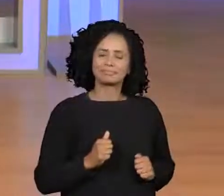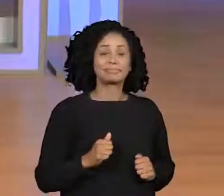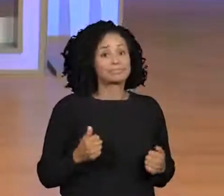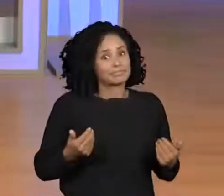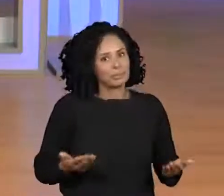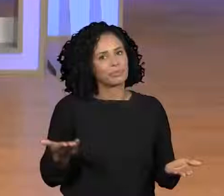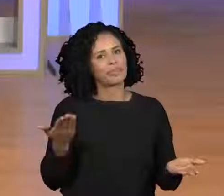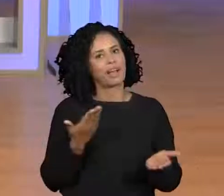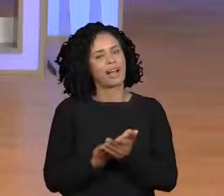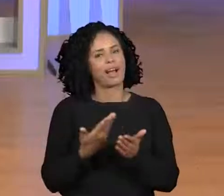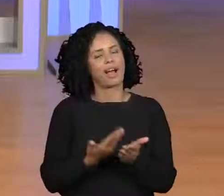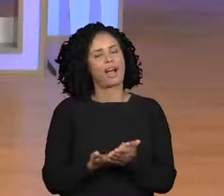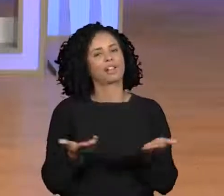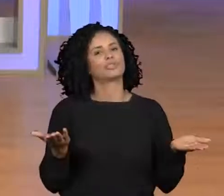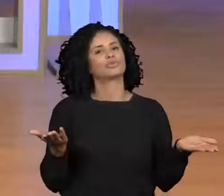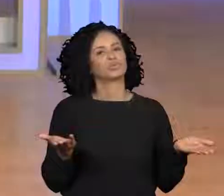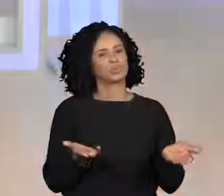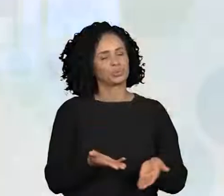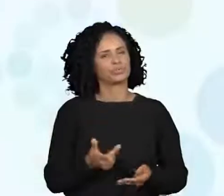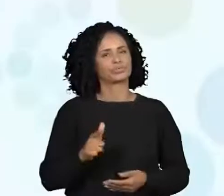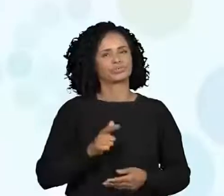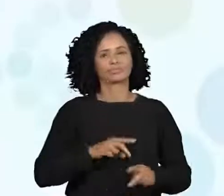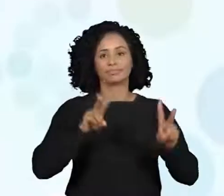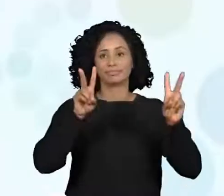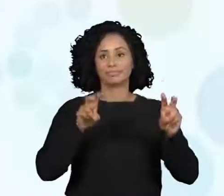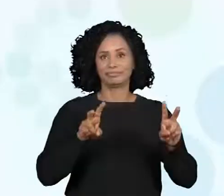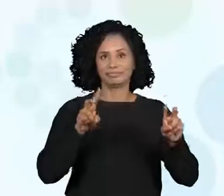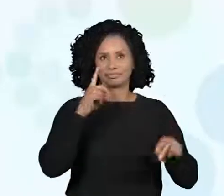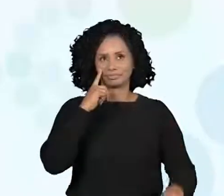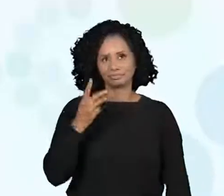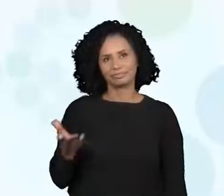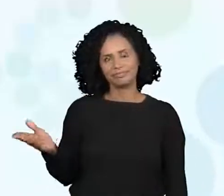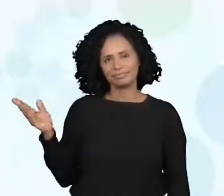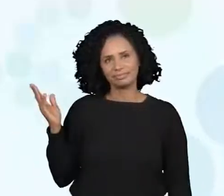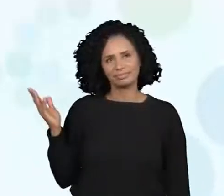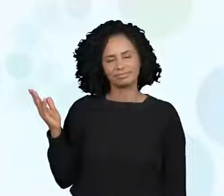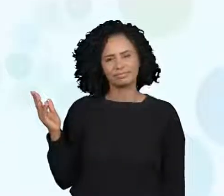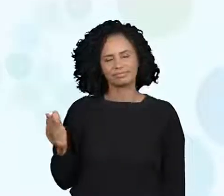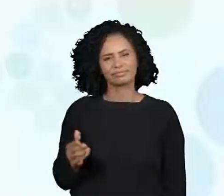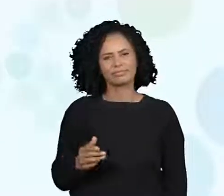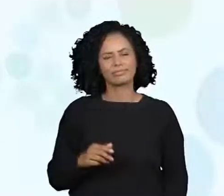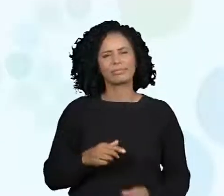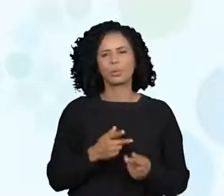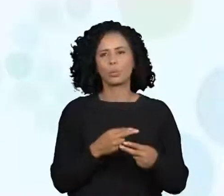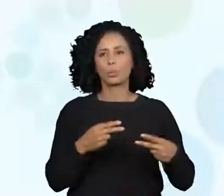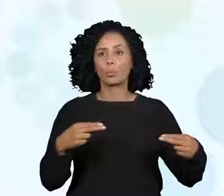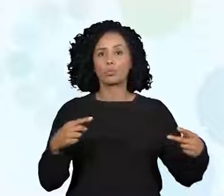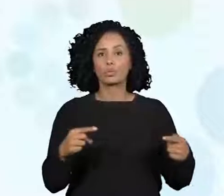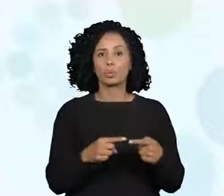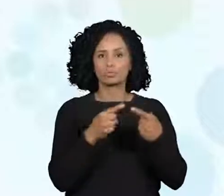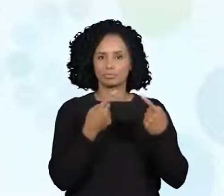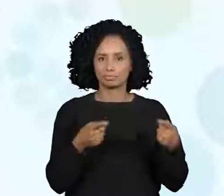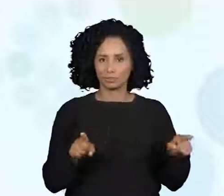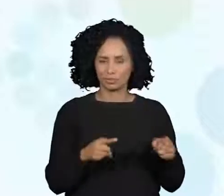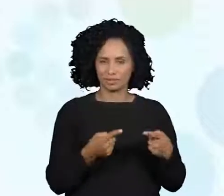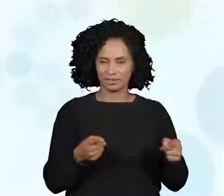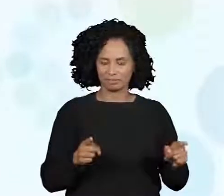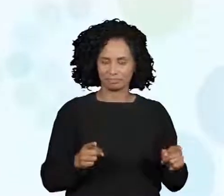lá primeiro, o nome da aula primeiro, né, professora? Antes de explicar, que é Elementos